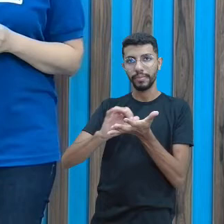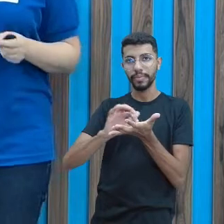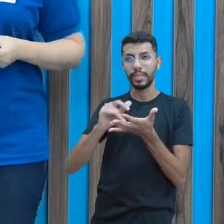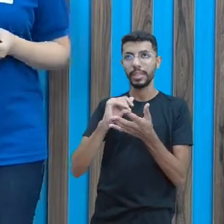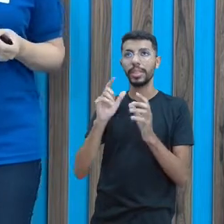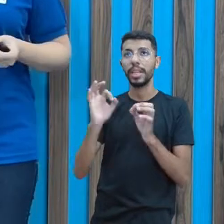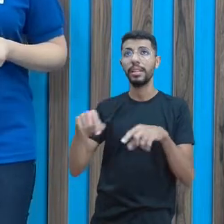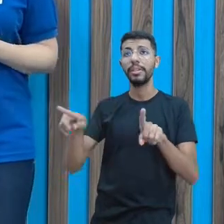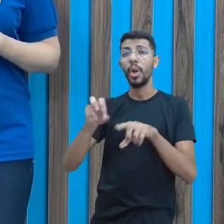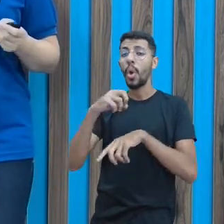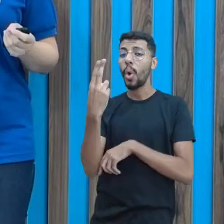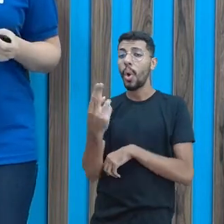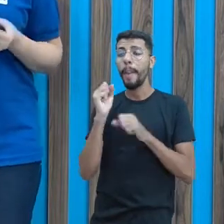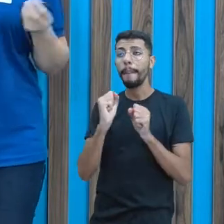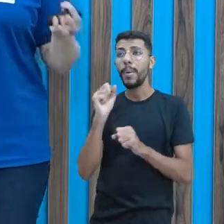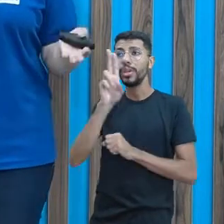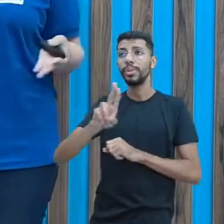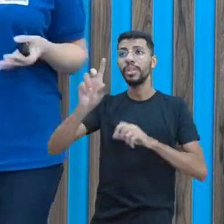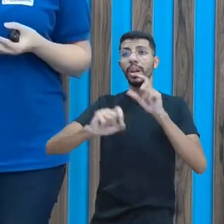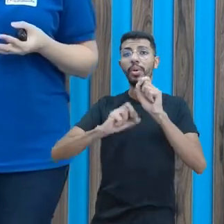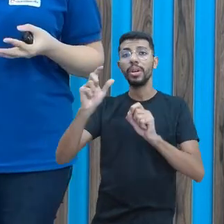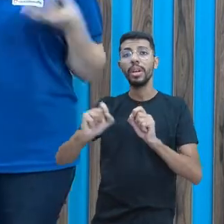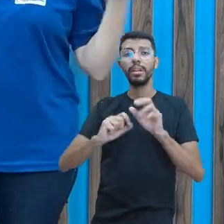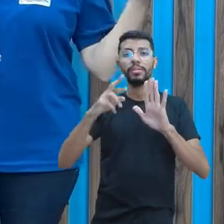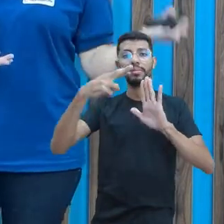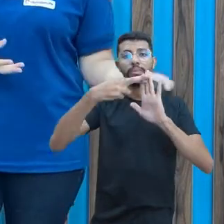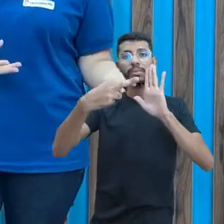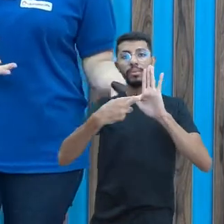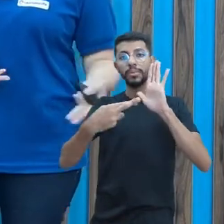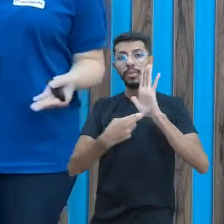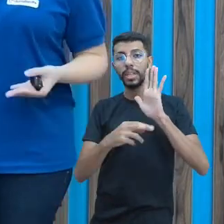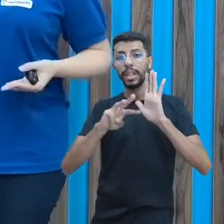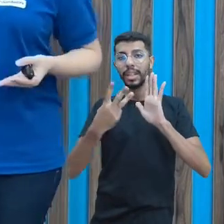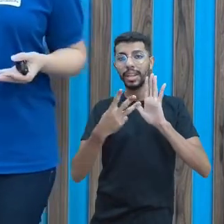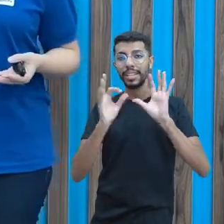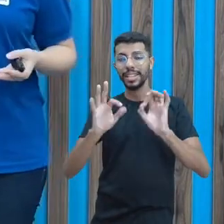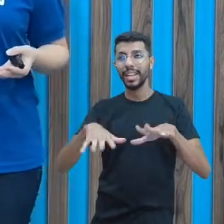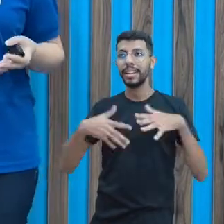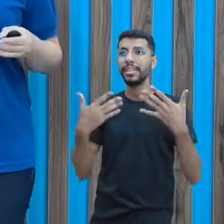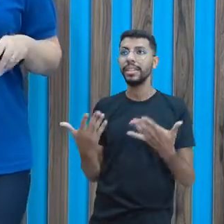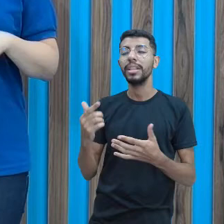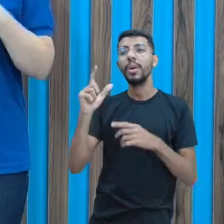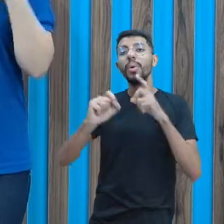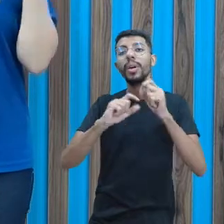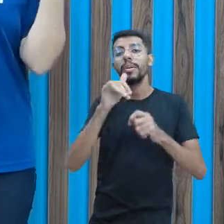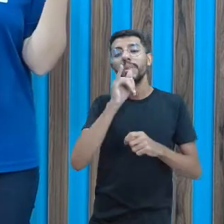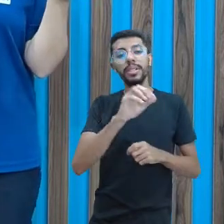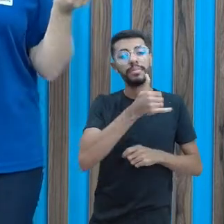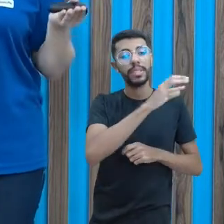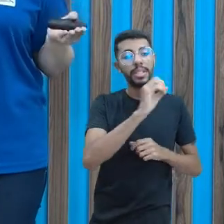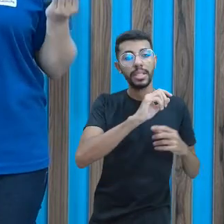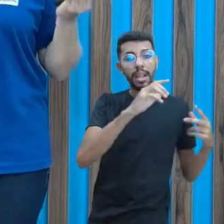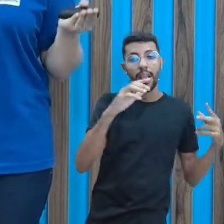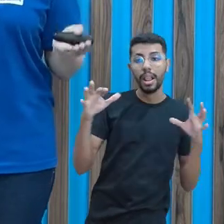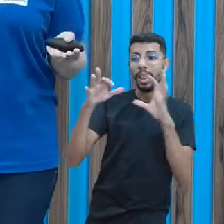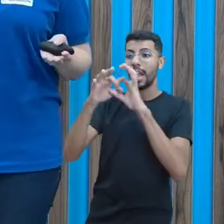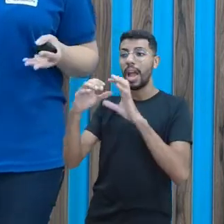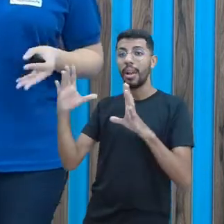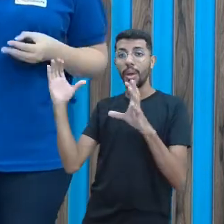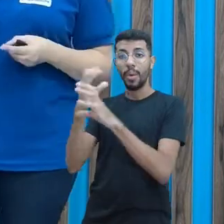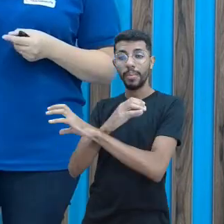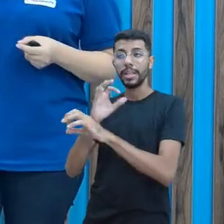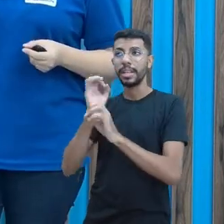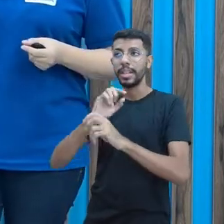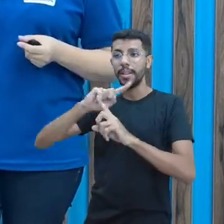a regrinha de 3, né? Trabalhando com aquela comparação do 100 está para o total, assim como o valor percentual que eu quero